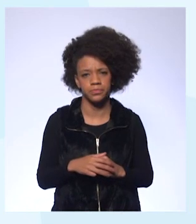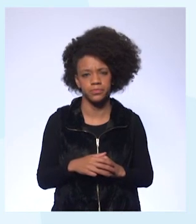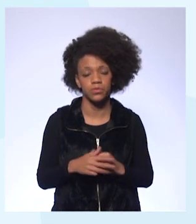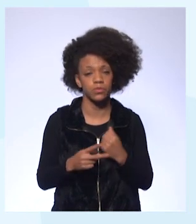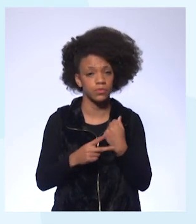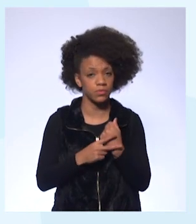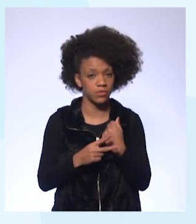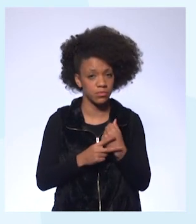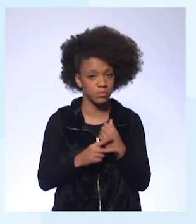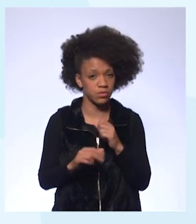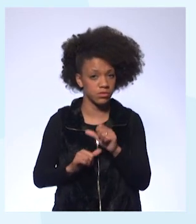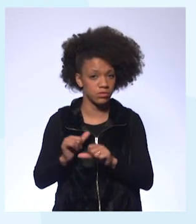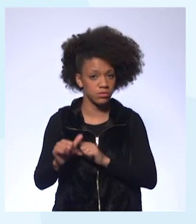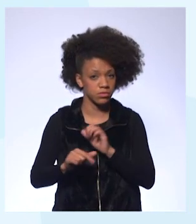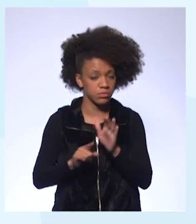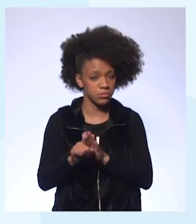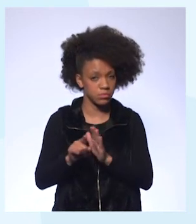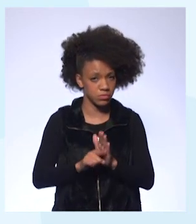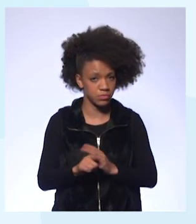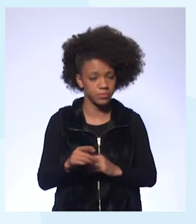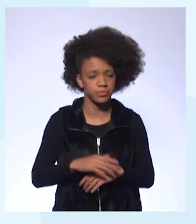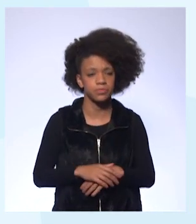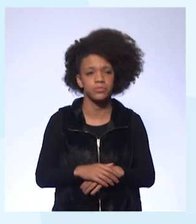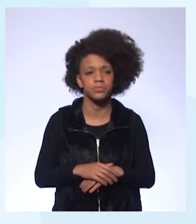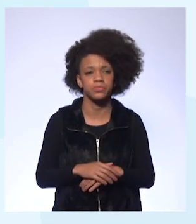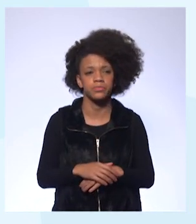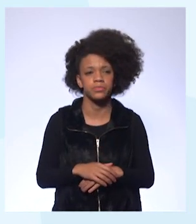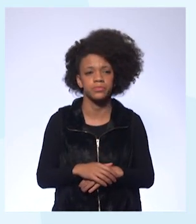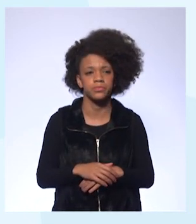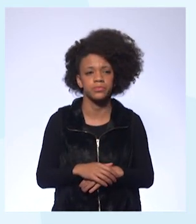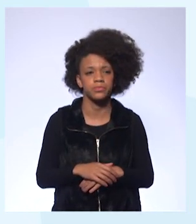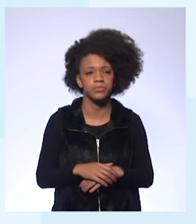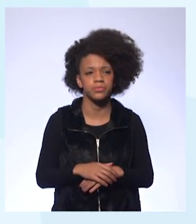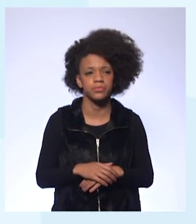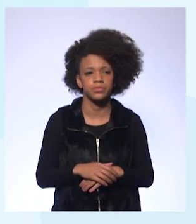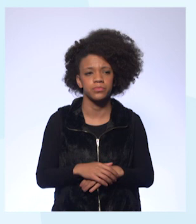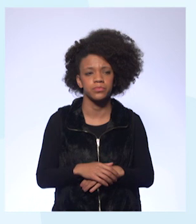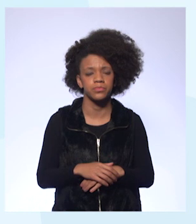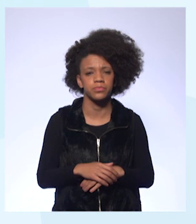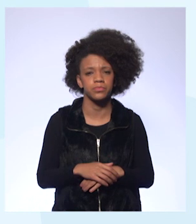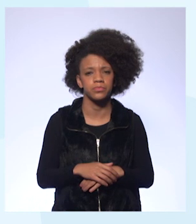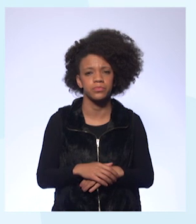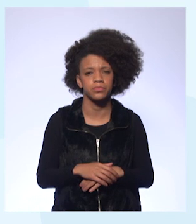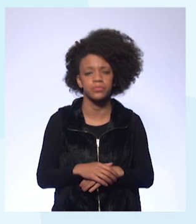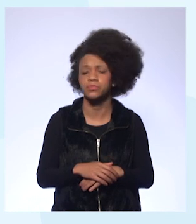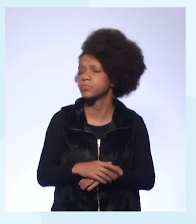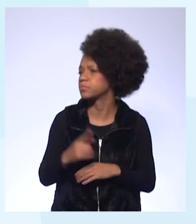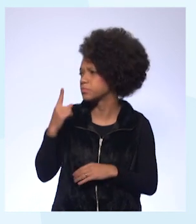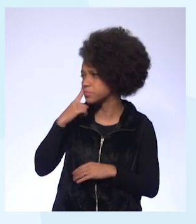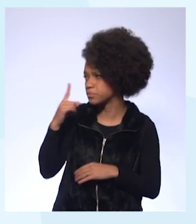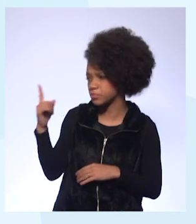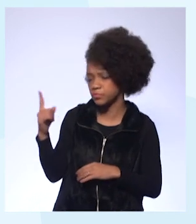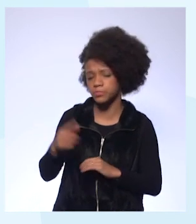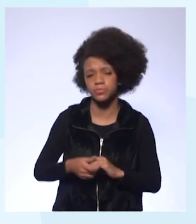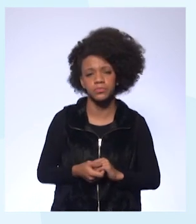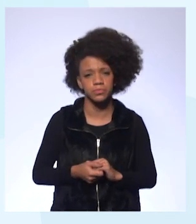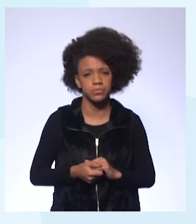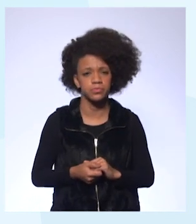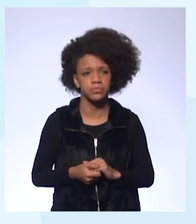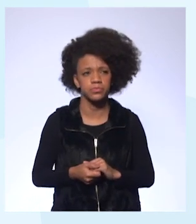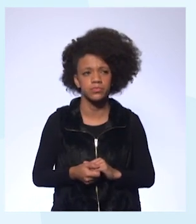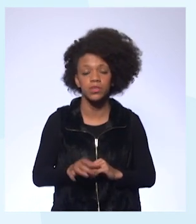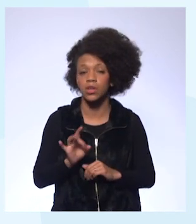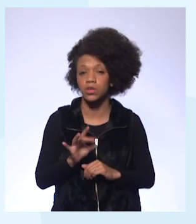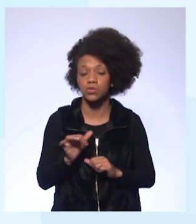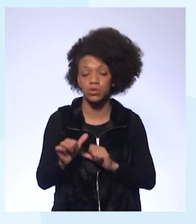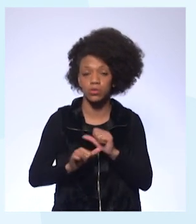pegar o verbo e transformar em pergunta então tem lá people will overall and Space ships Will people move around spaceships é só